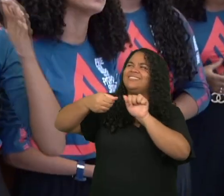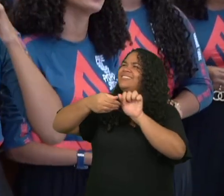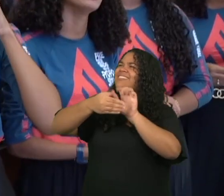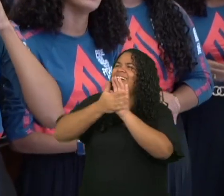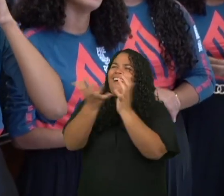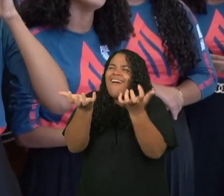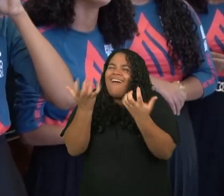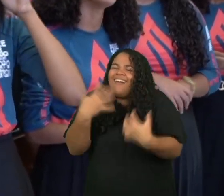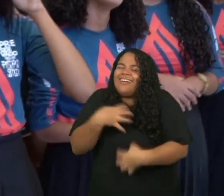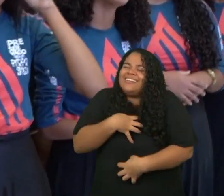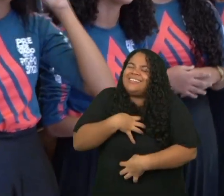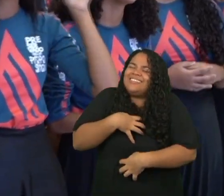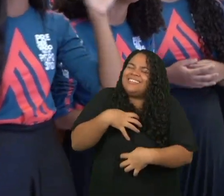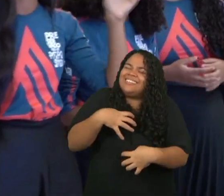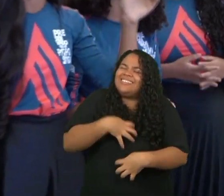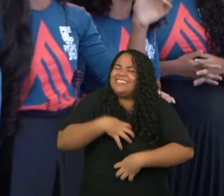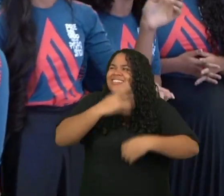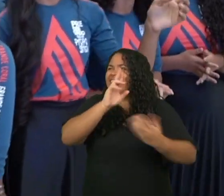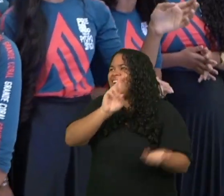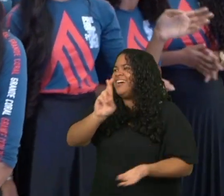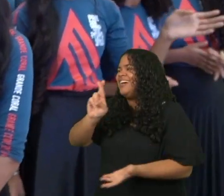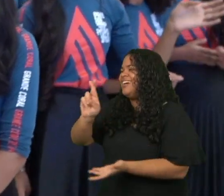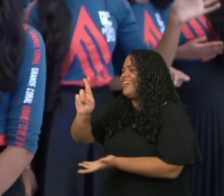Senti tua alegria,